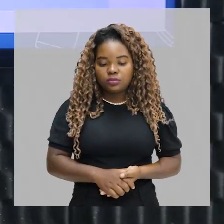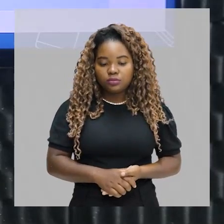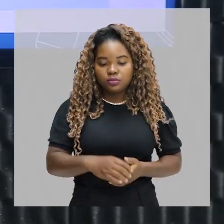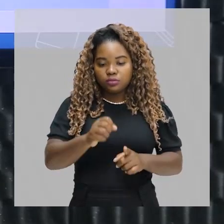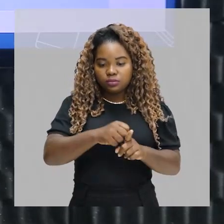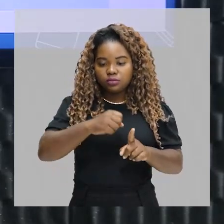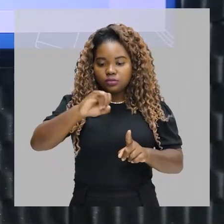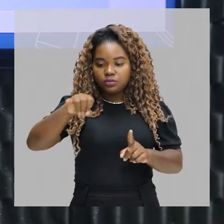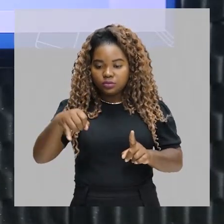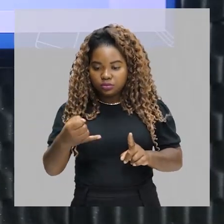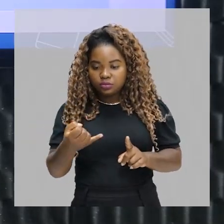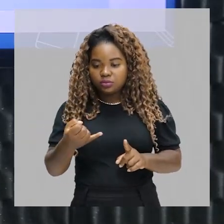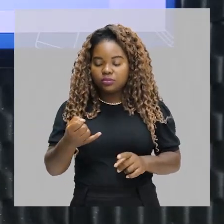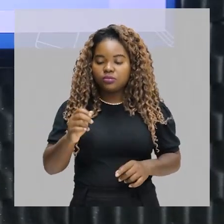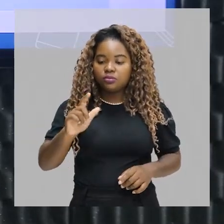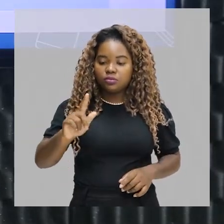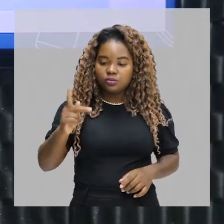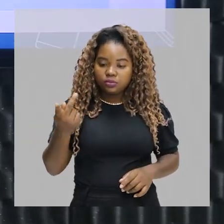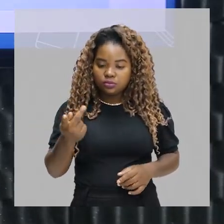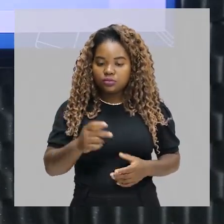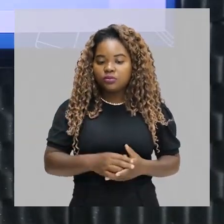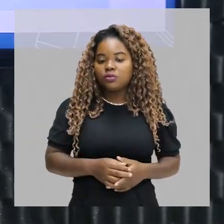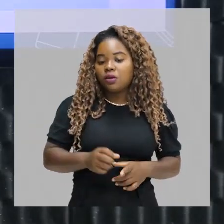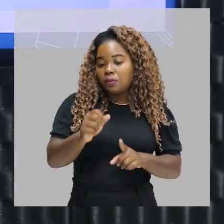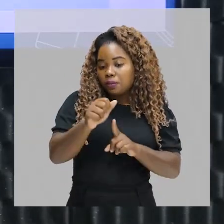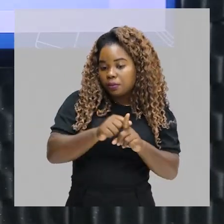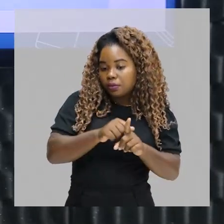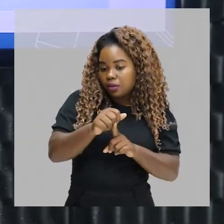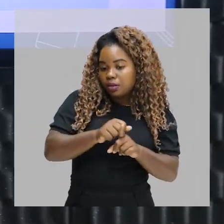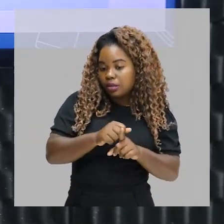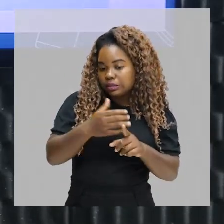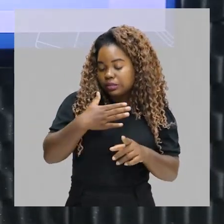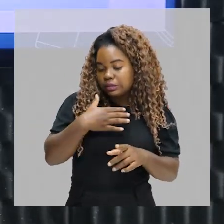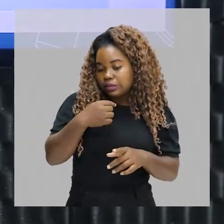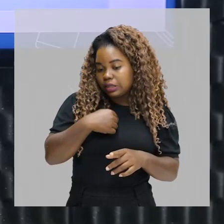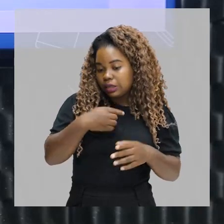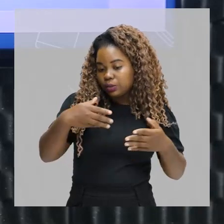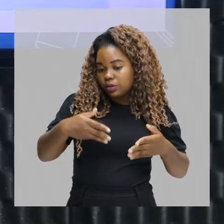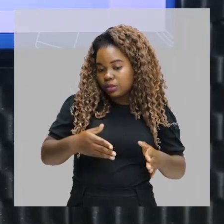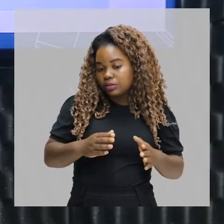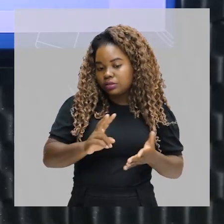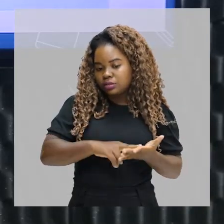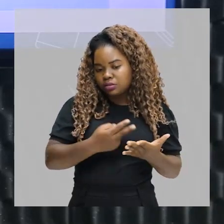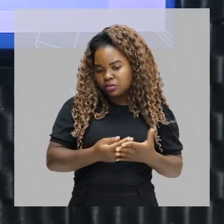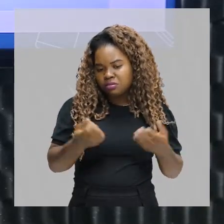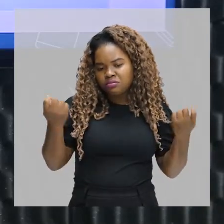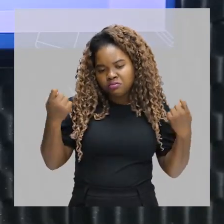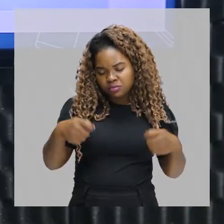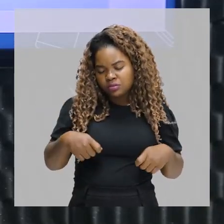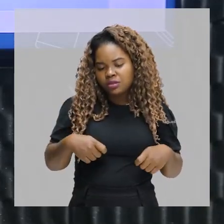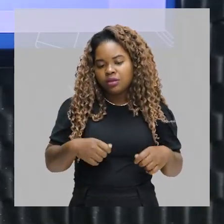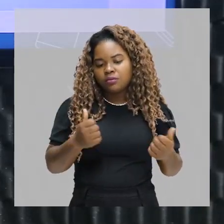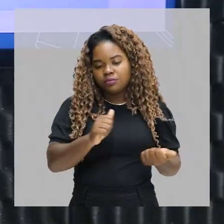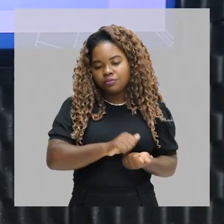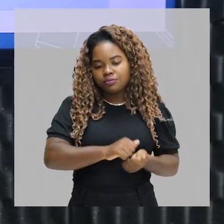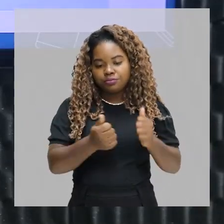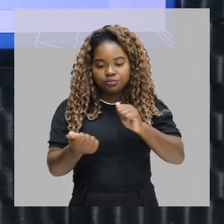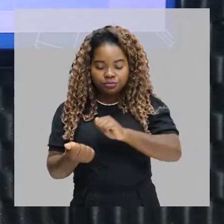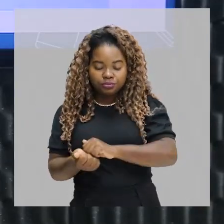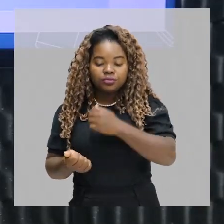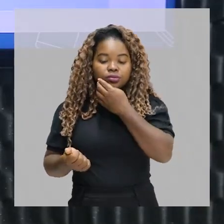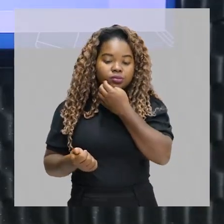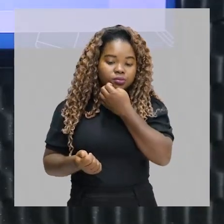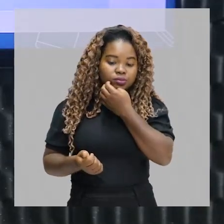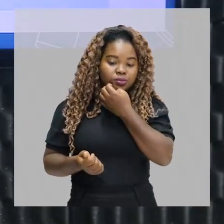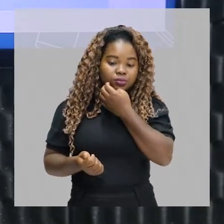o mês quando eu nasci, ou o mês em que eu nasci. Na hora de traduzir, você pode fazer as adequações para